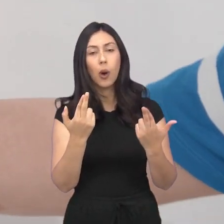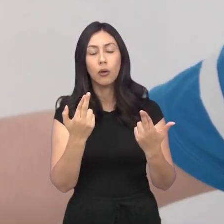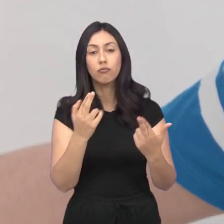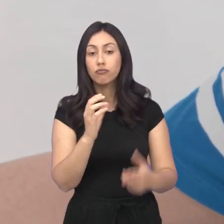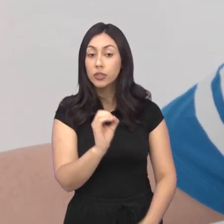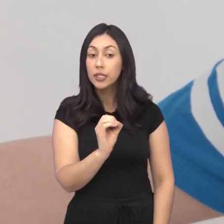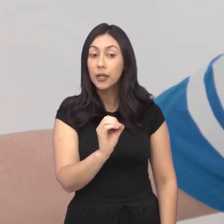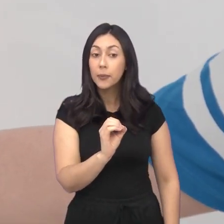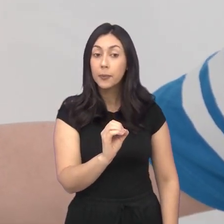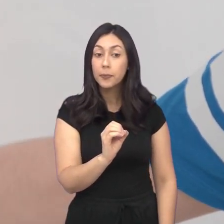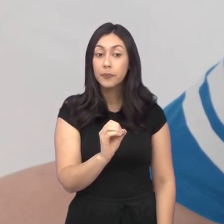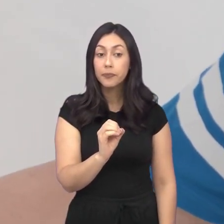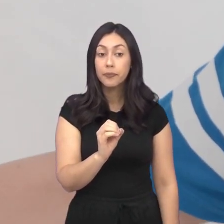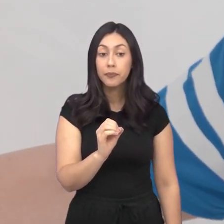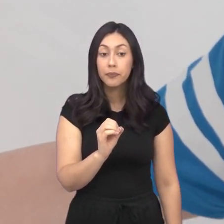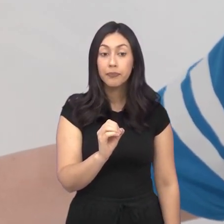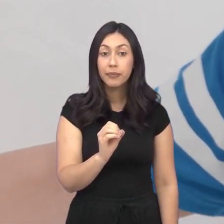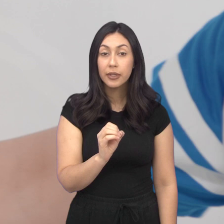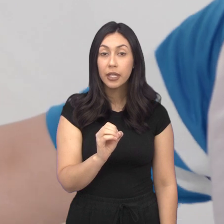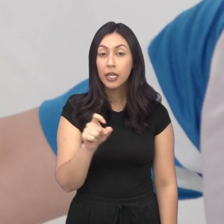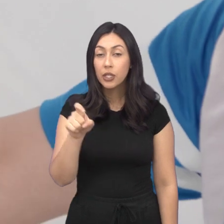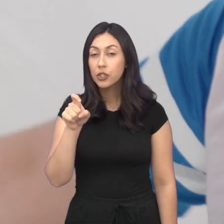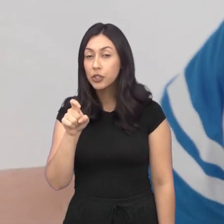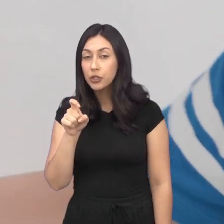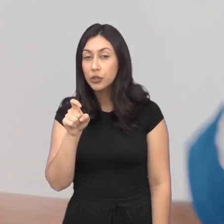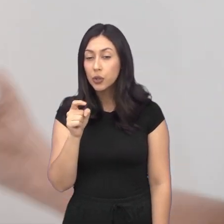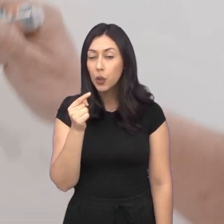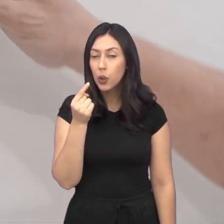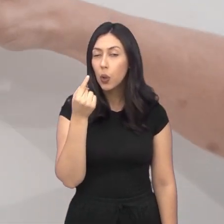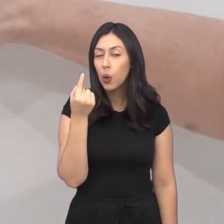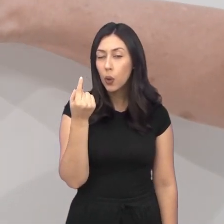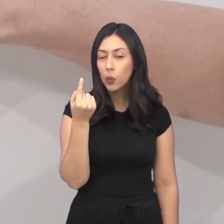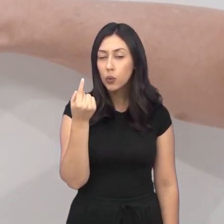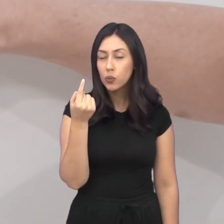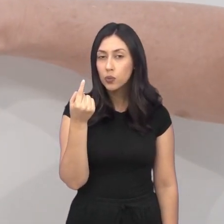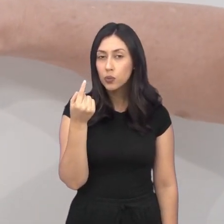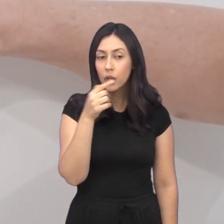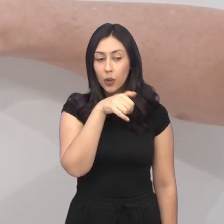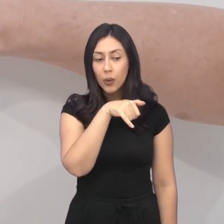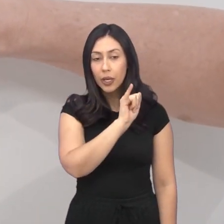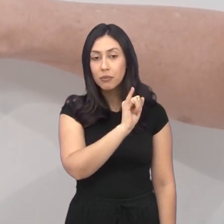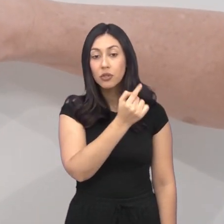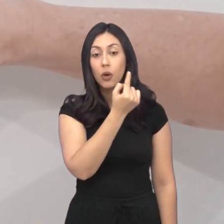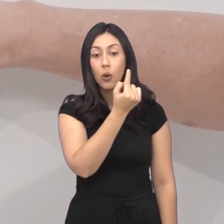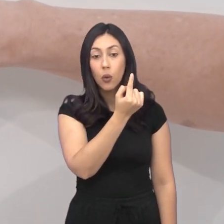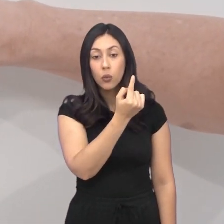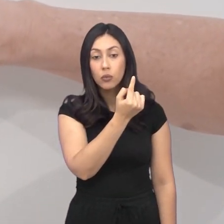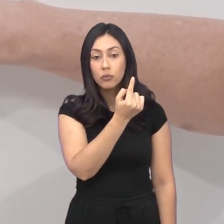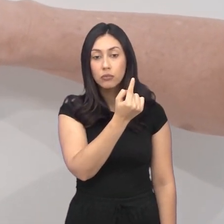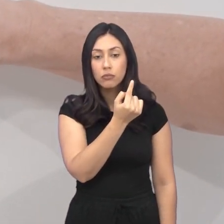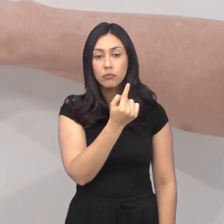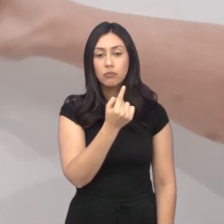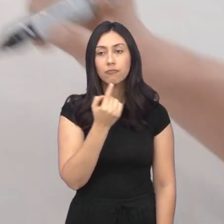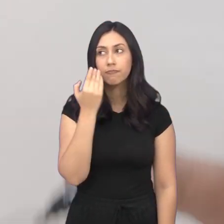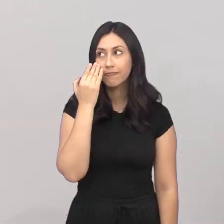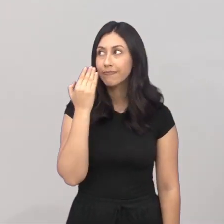Quando x for igual a 1, x for igual a 1, o y vai ser 1.